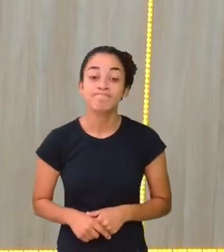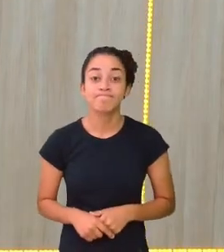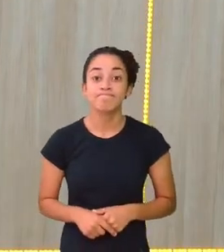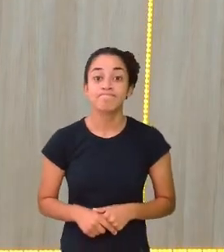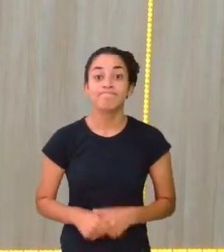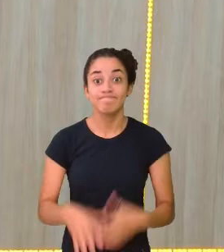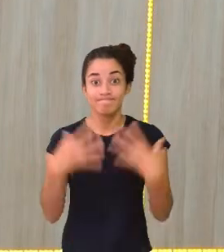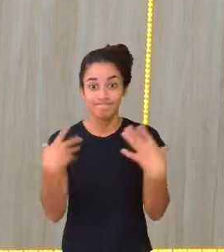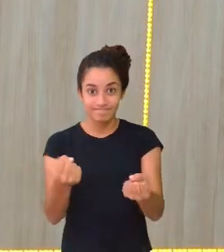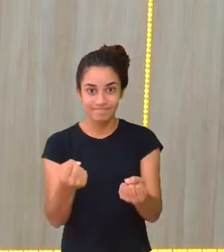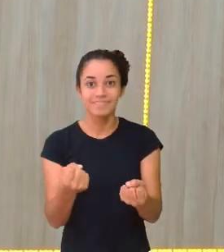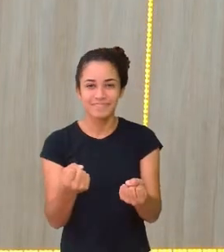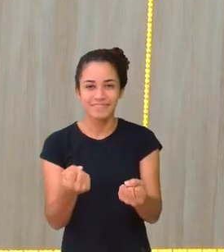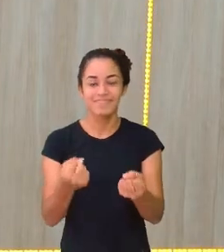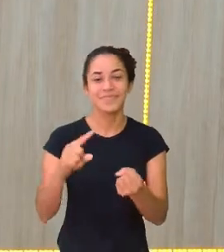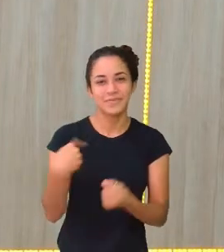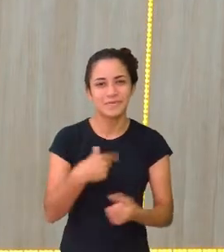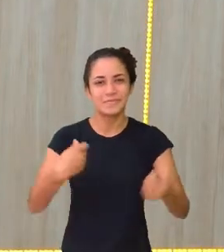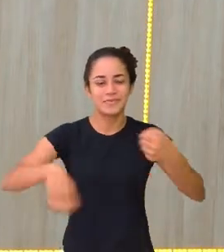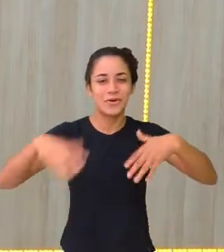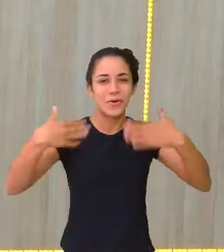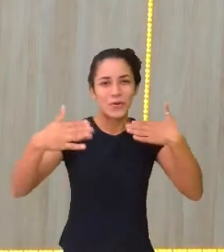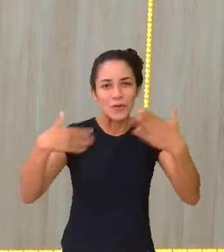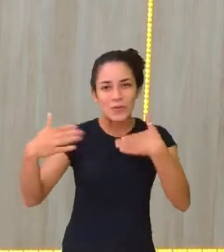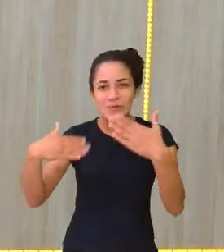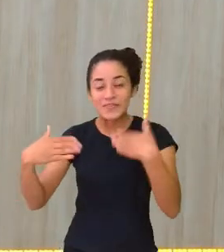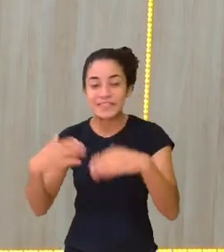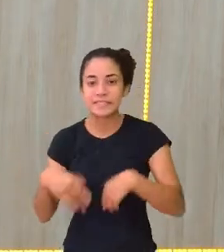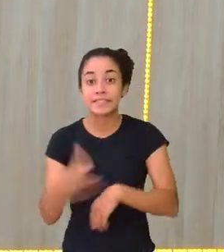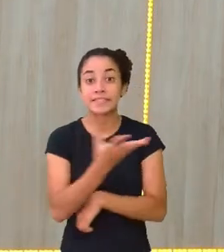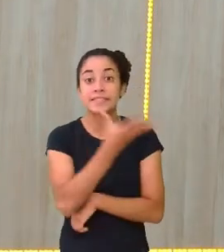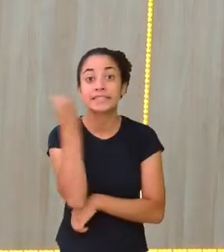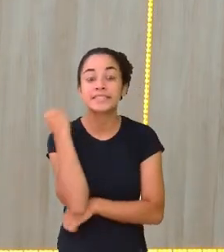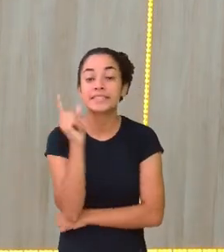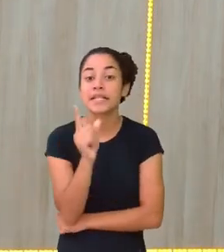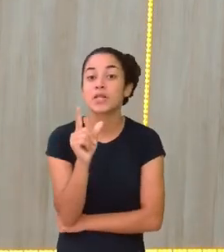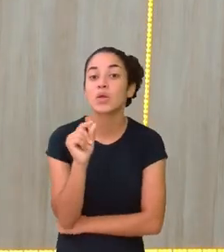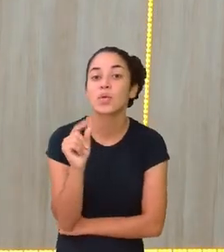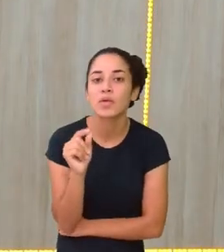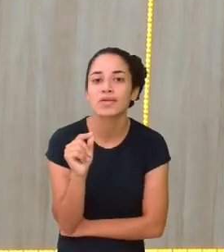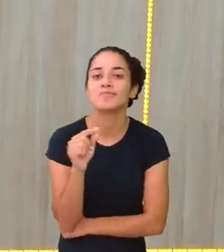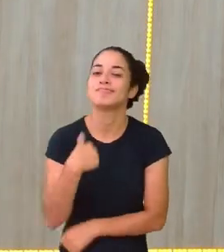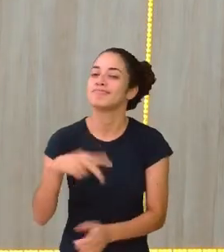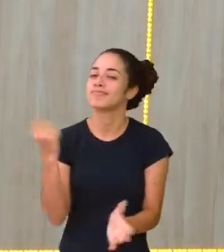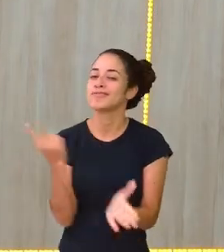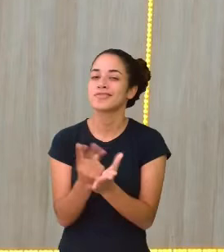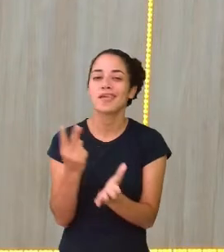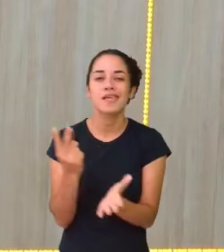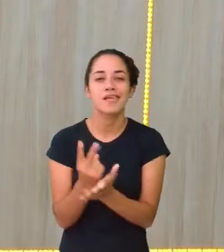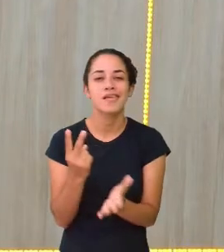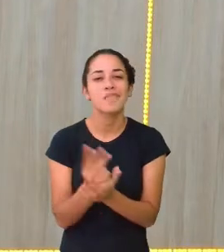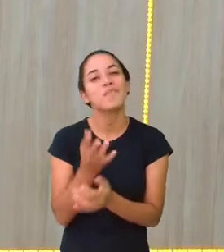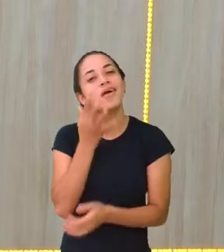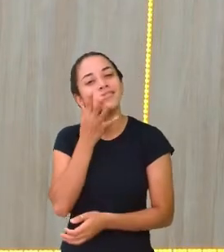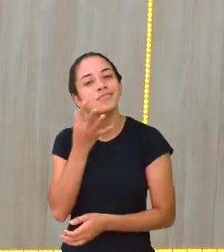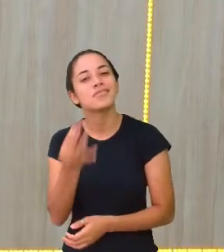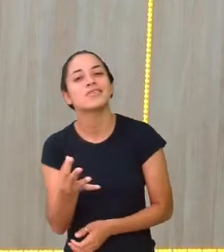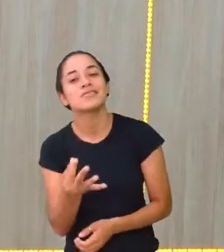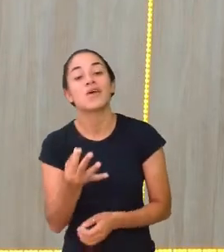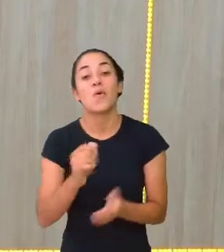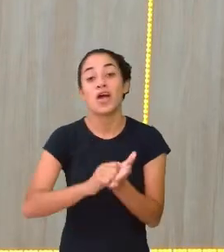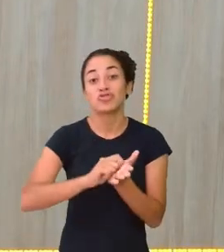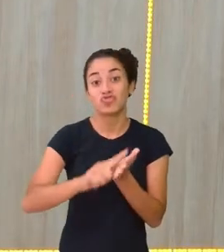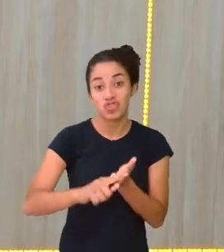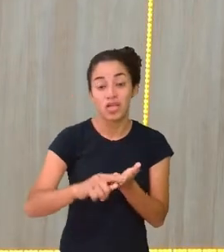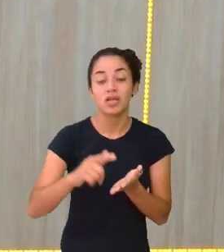vamos lá, que a gente tem muita coisa para conversar. Não esquecendo que eu estou sempre ligadinha na Agenda 2030,